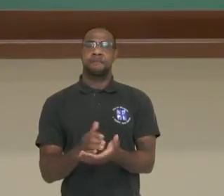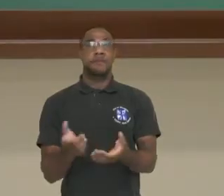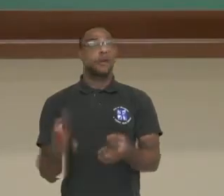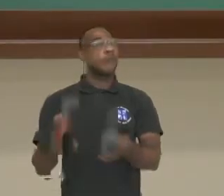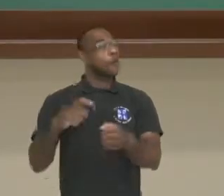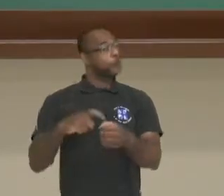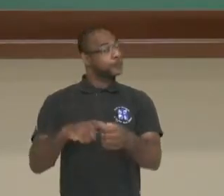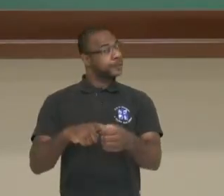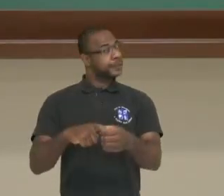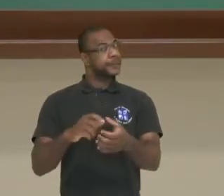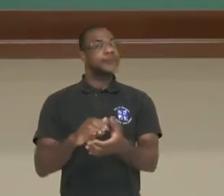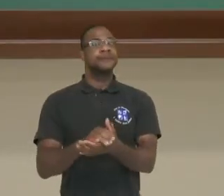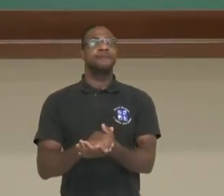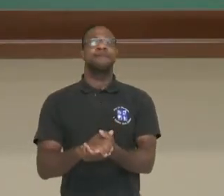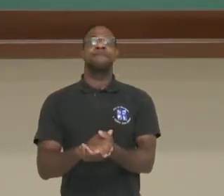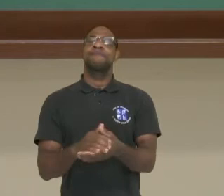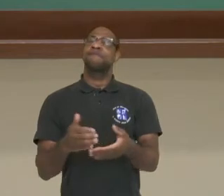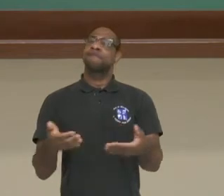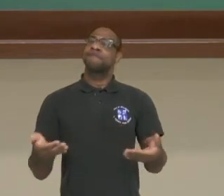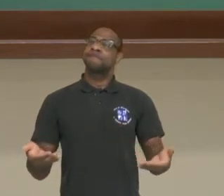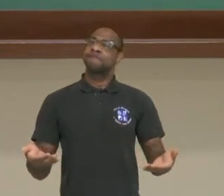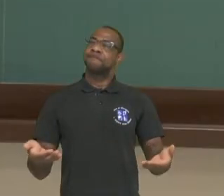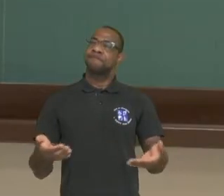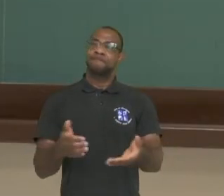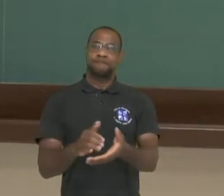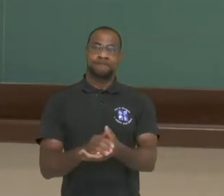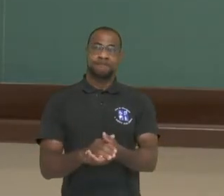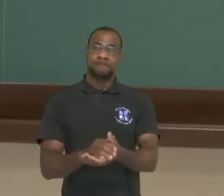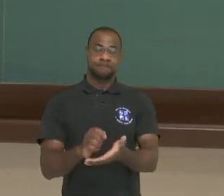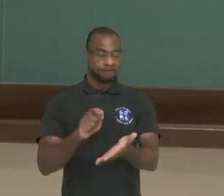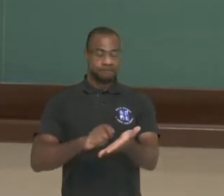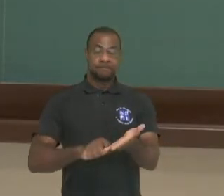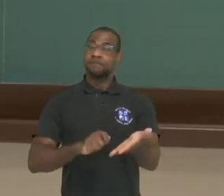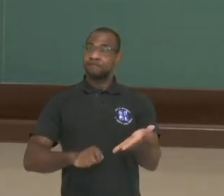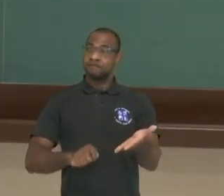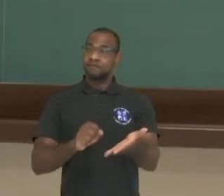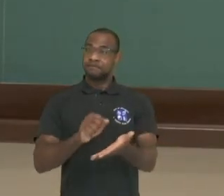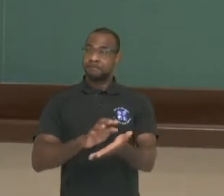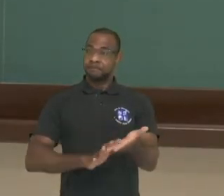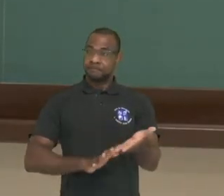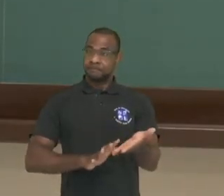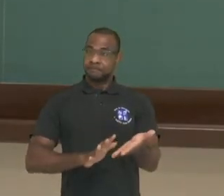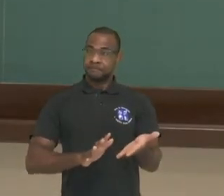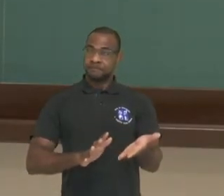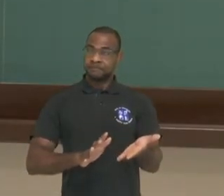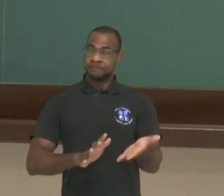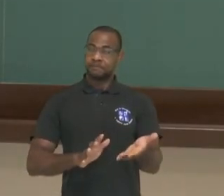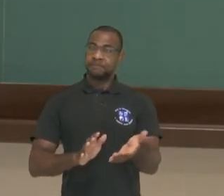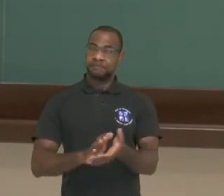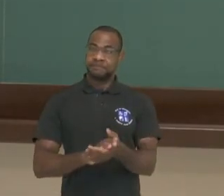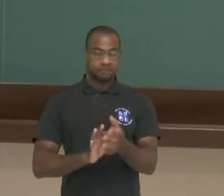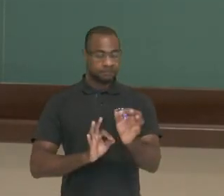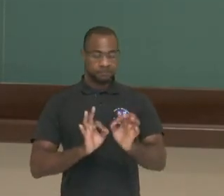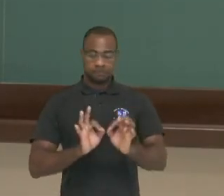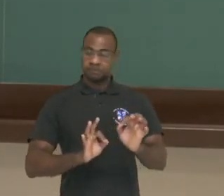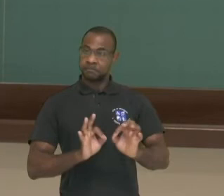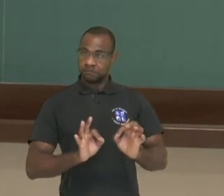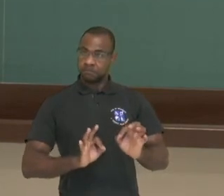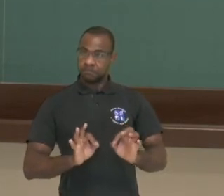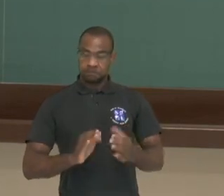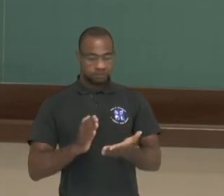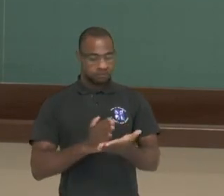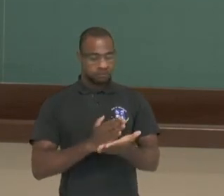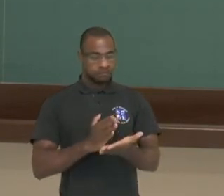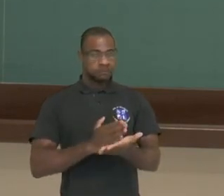Voltei, gente querida. E aí? Anotou essa atividade? Tá bonitinho esse caderno aí organizado? Bora lá então